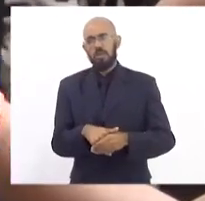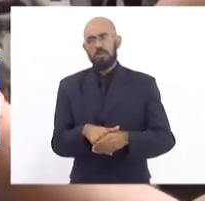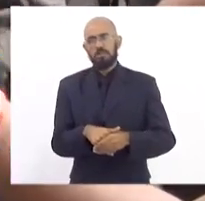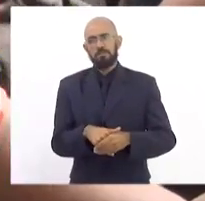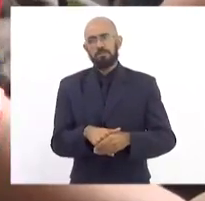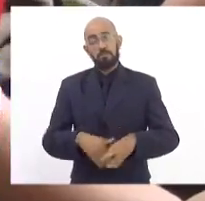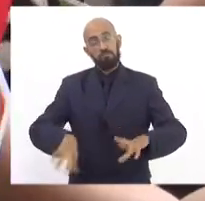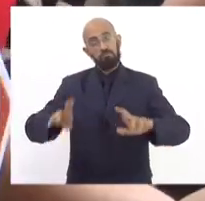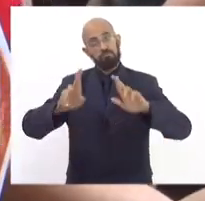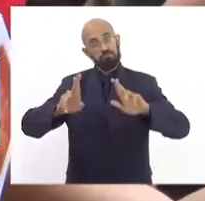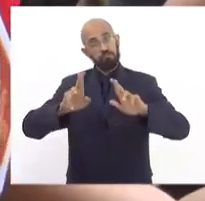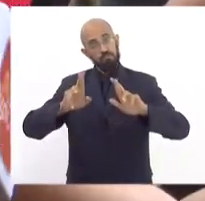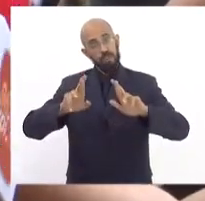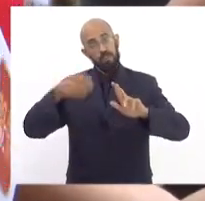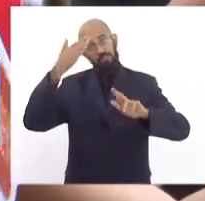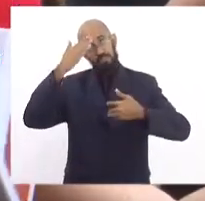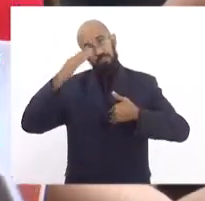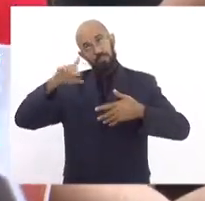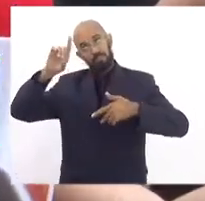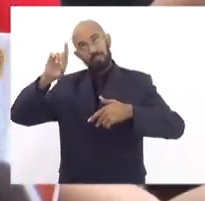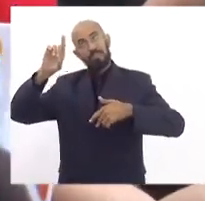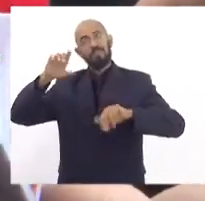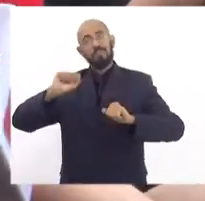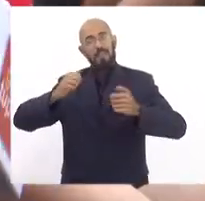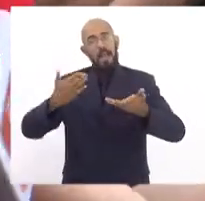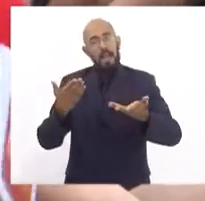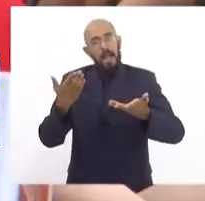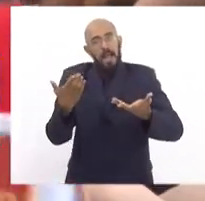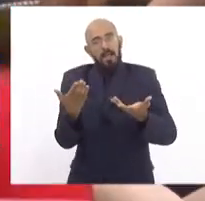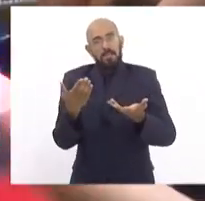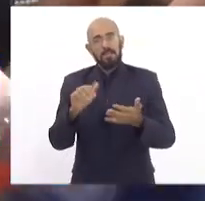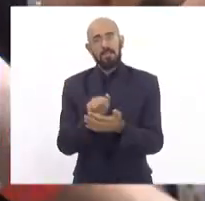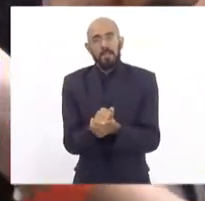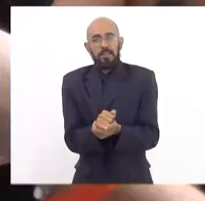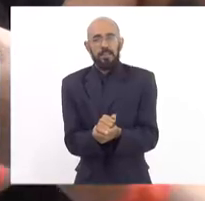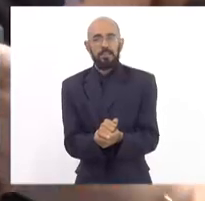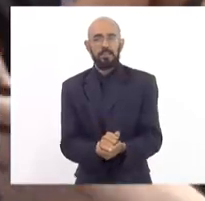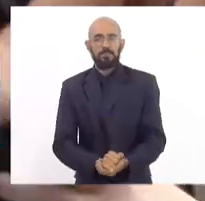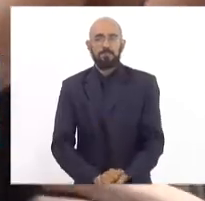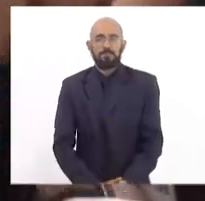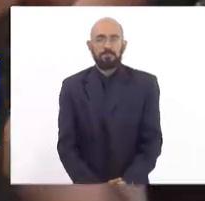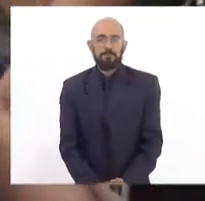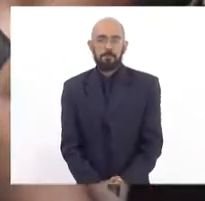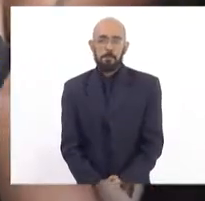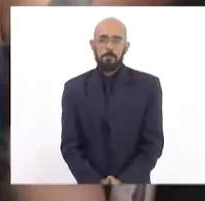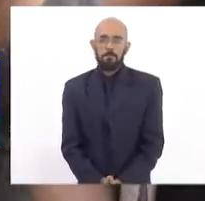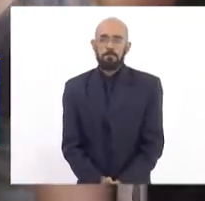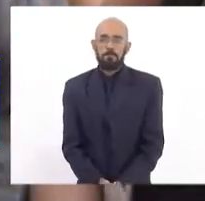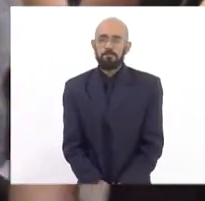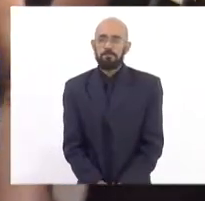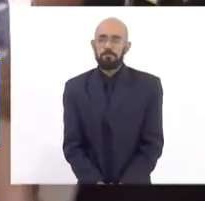e se Deus quiser, o governador vai sancionar o plano estadual de fertilizantes. Obrigada, obrigada, presidente.